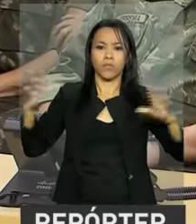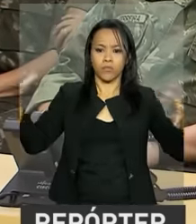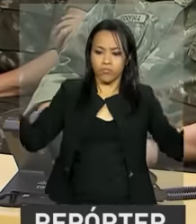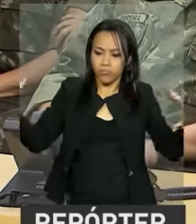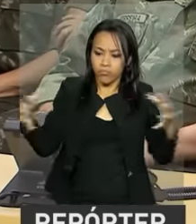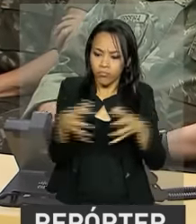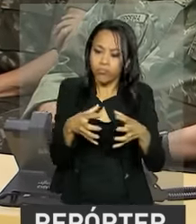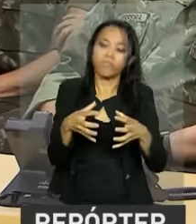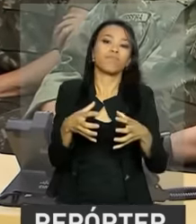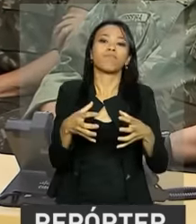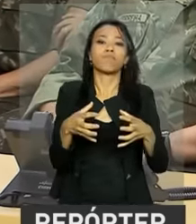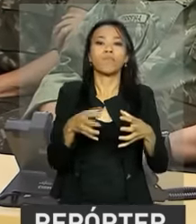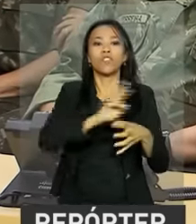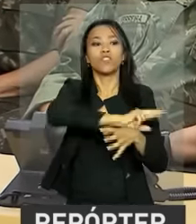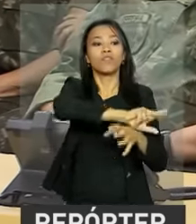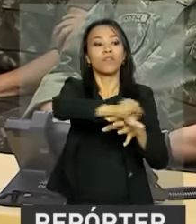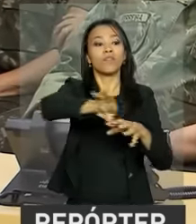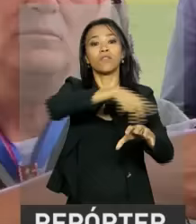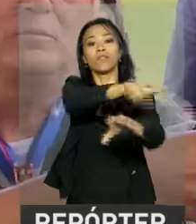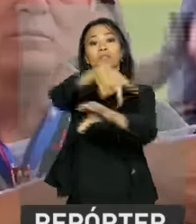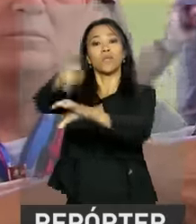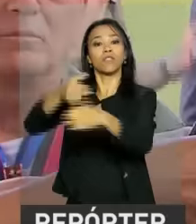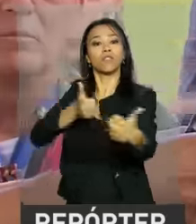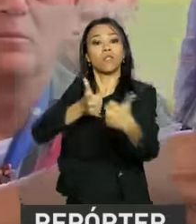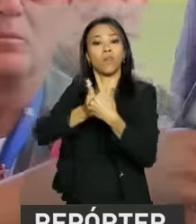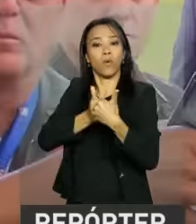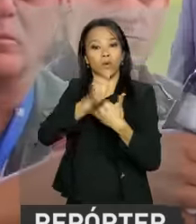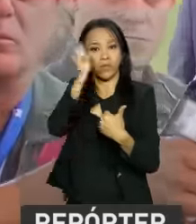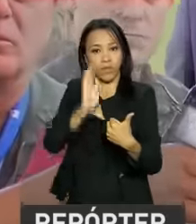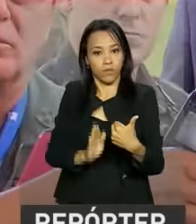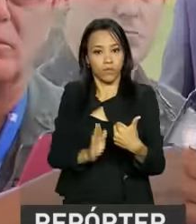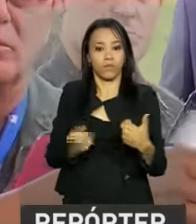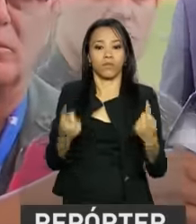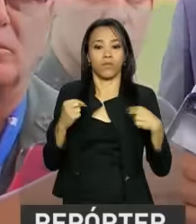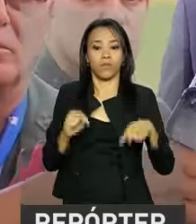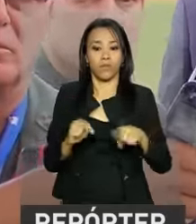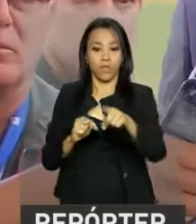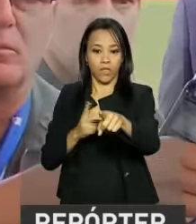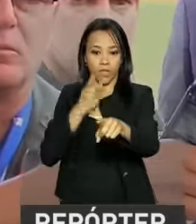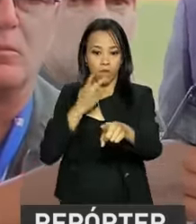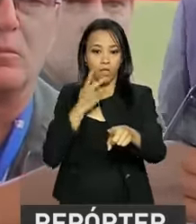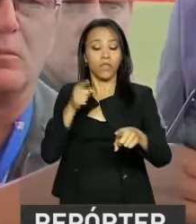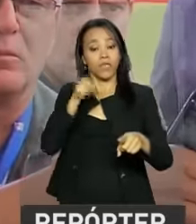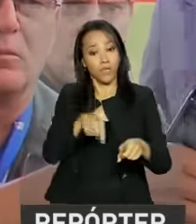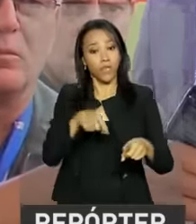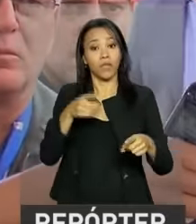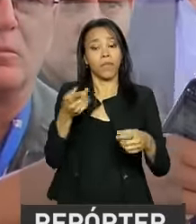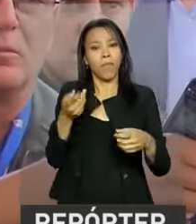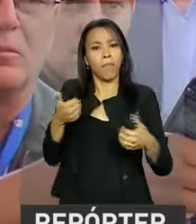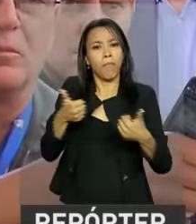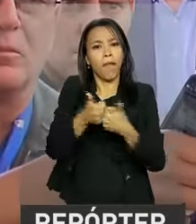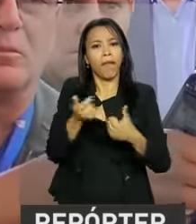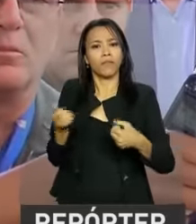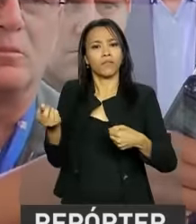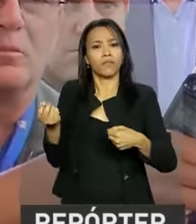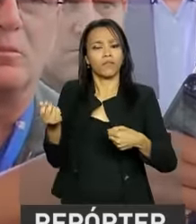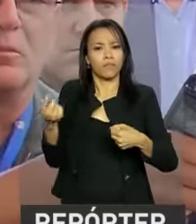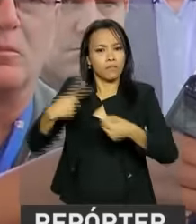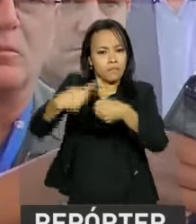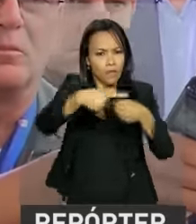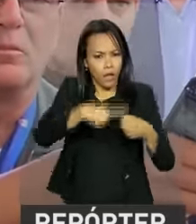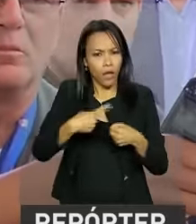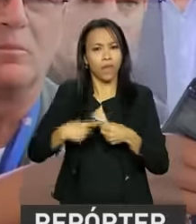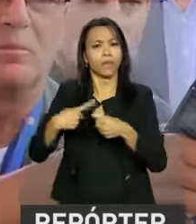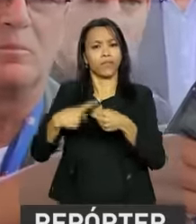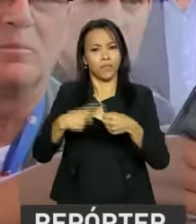órgãos de governo dos países vizinhos a fronteira está mais do que nunca perto das nossas cidades das nossas metrópoles